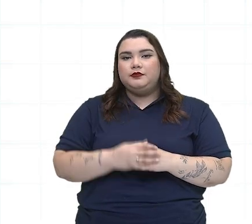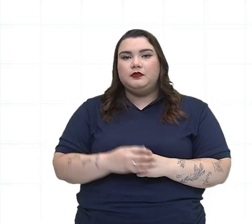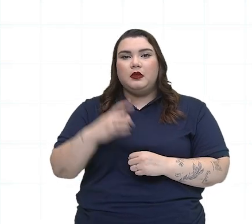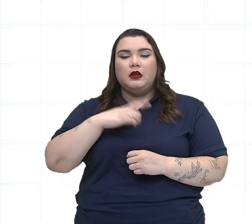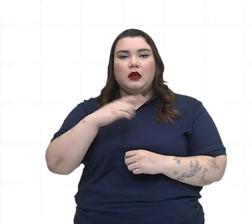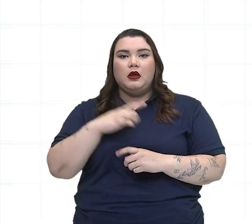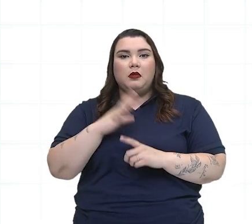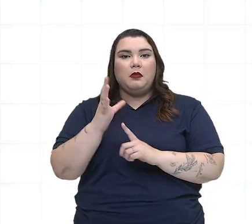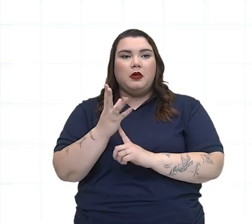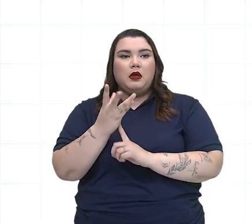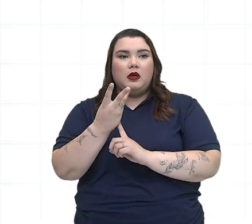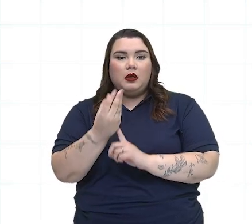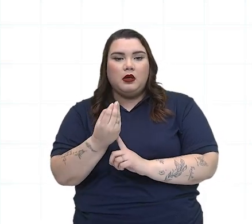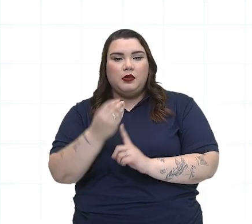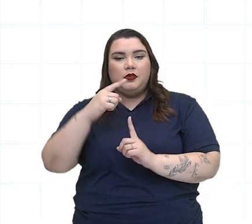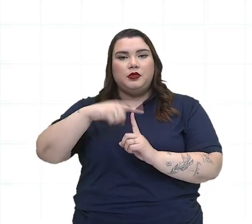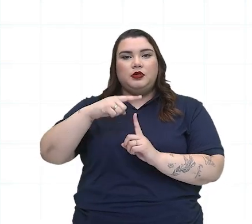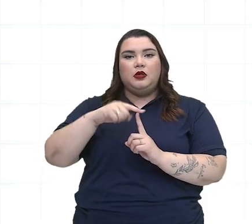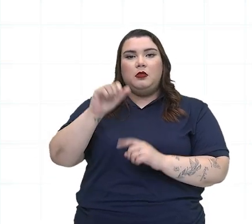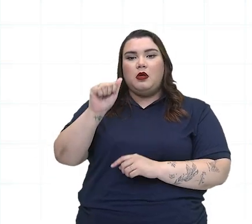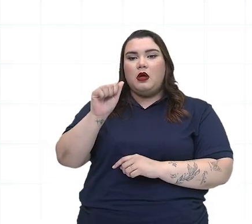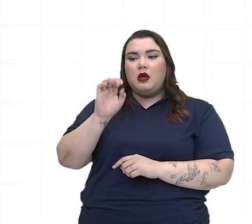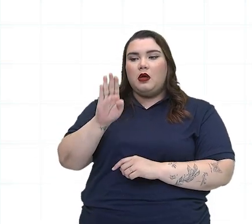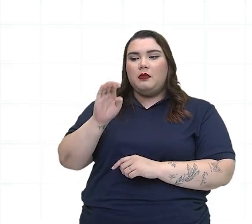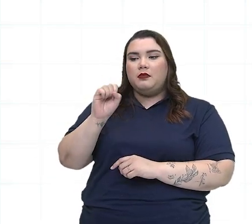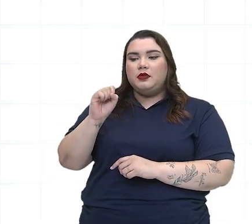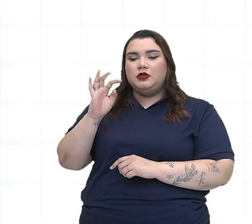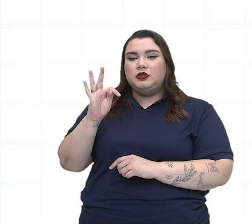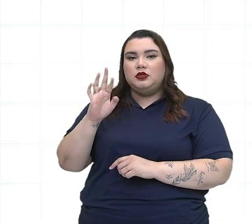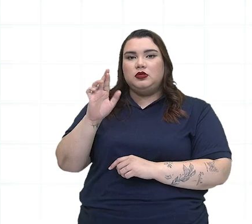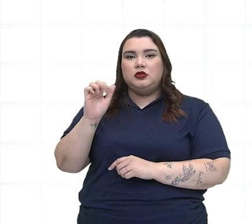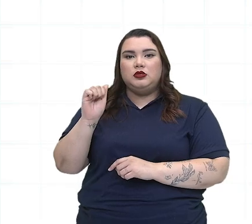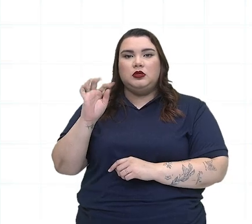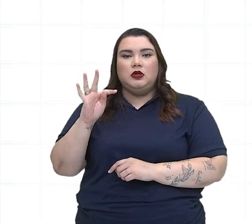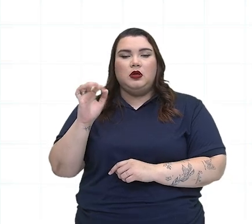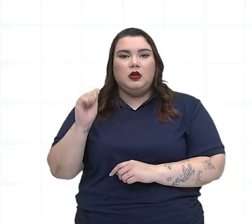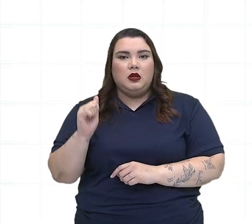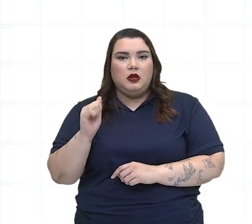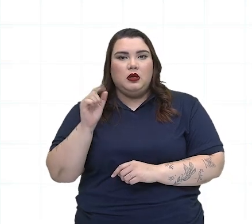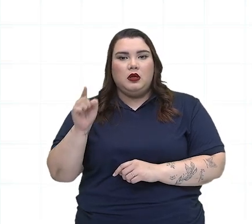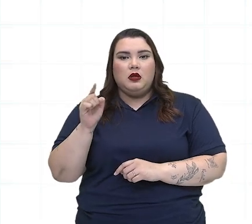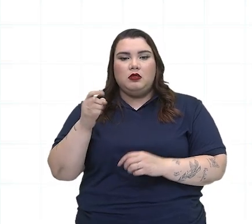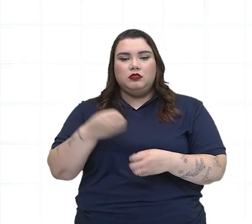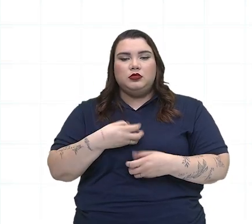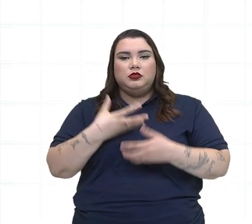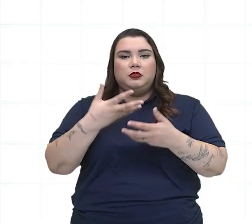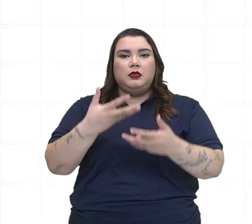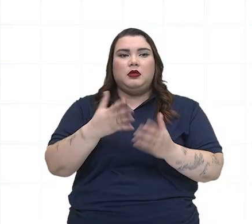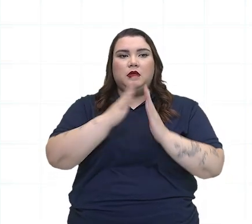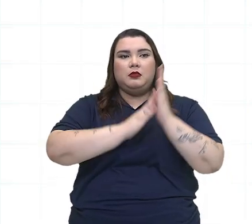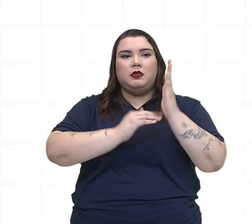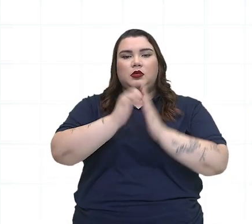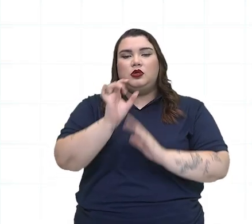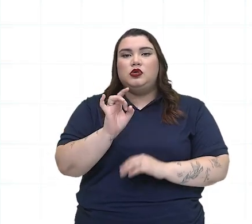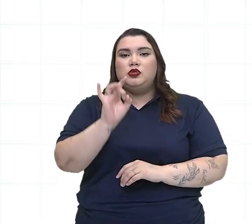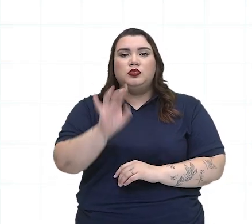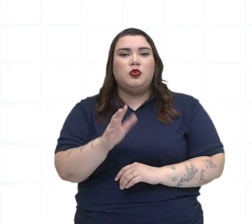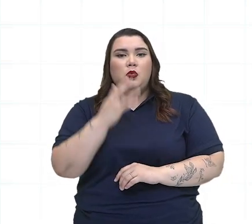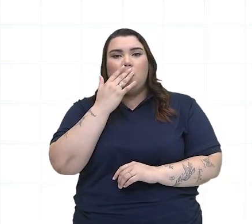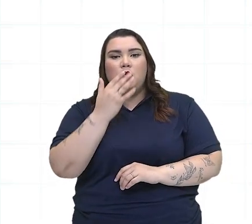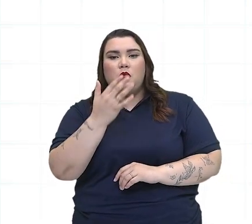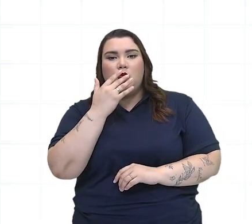a pintura abstrata, em que o artista ele pinta apenas